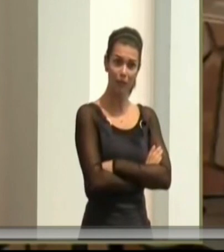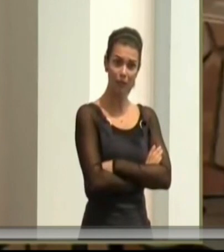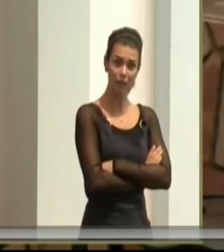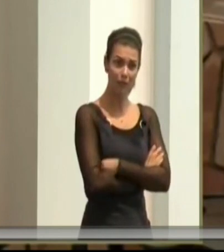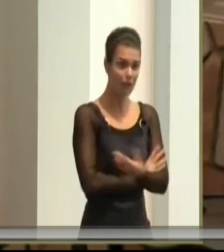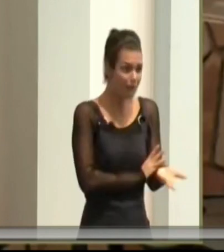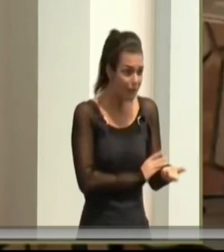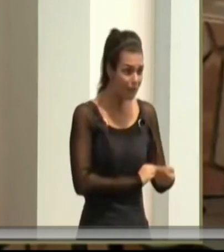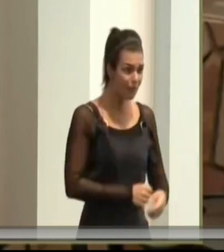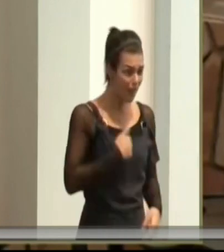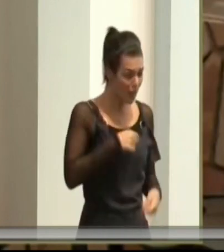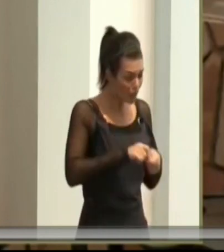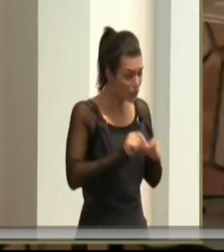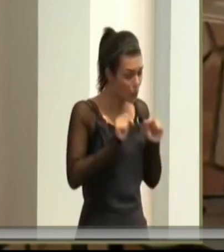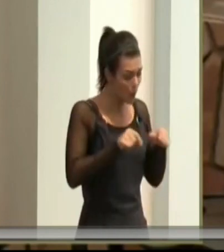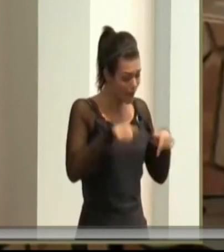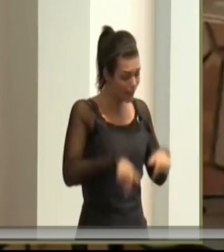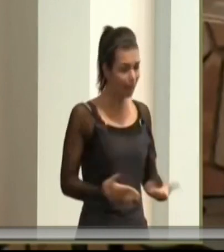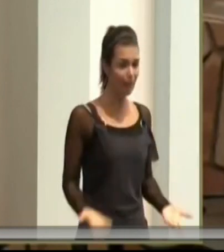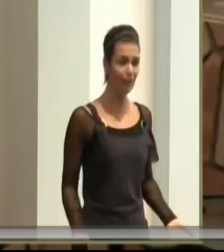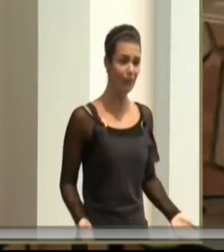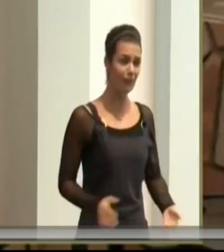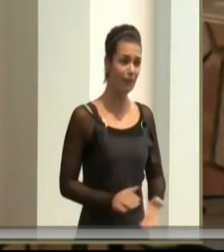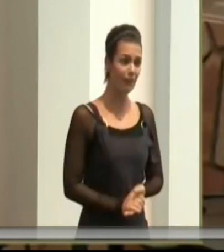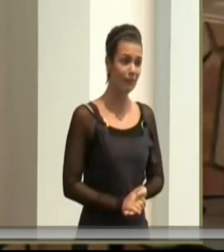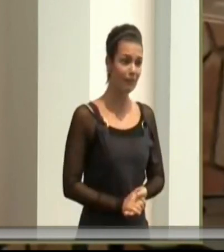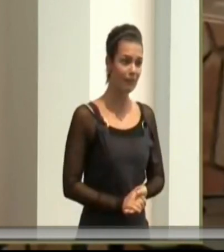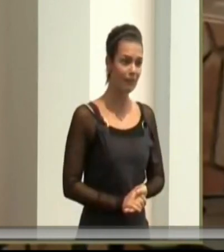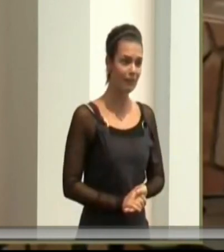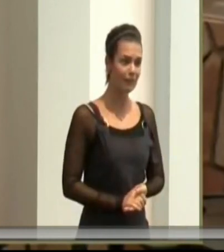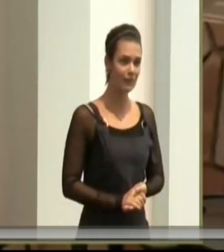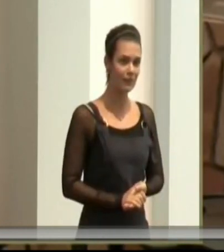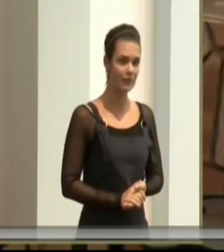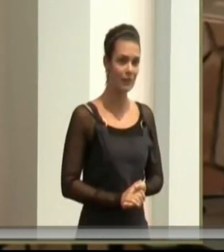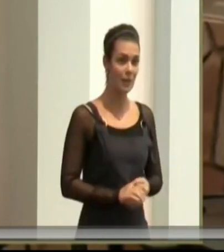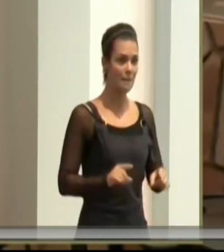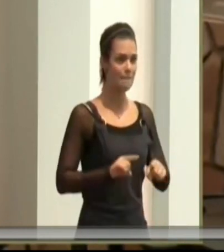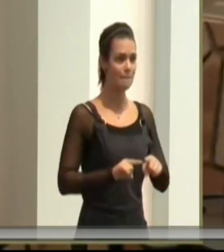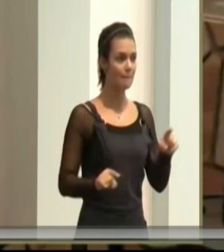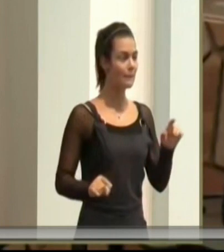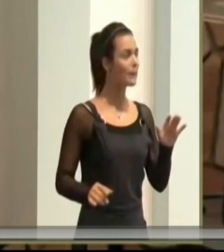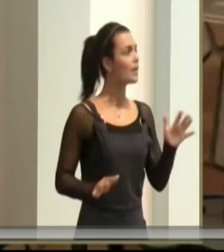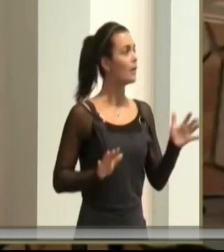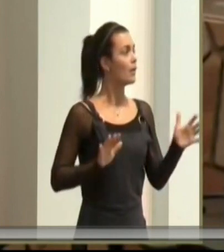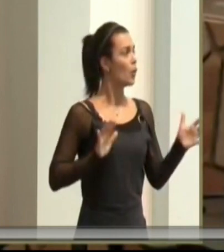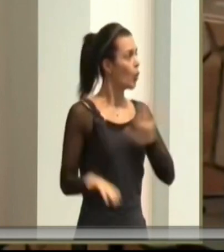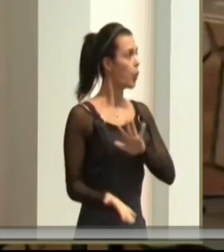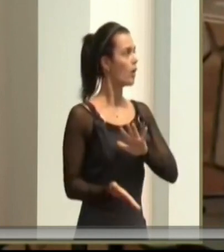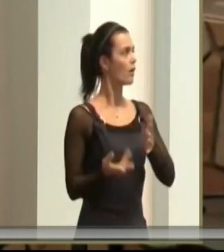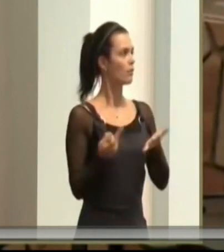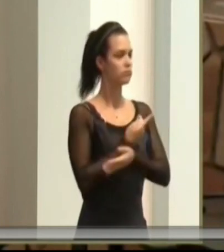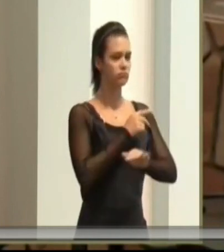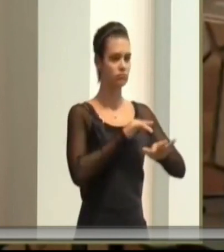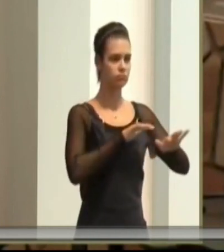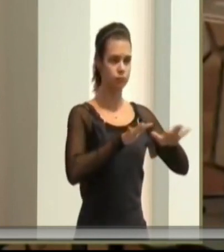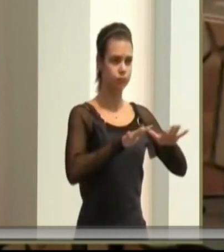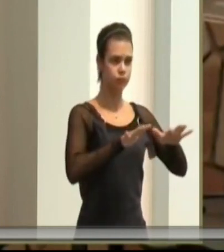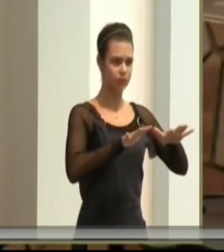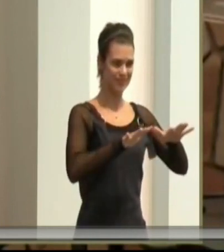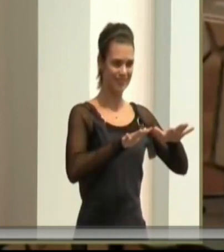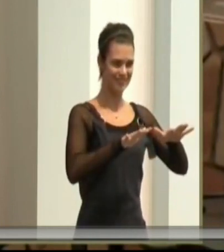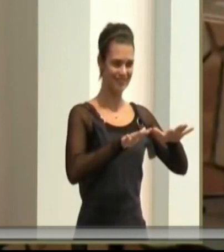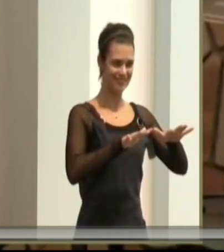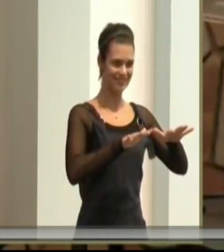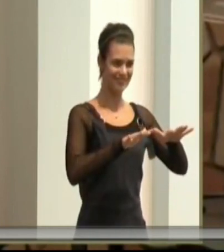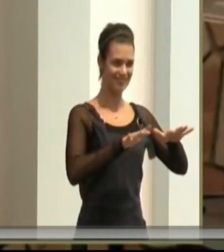quando de repente tudo começa a tremer. um ser